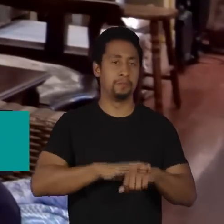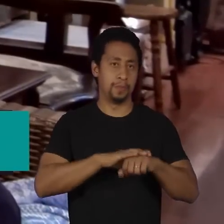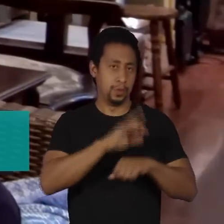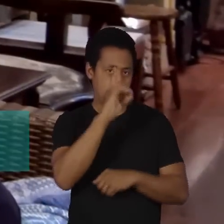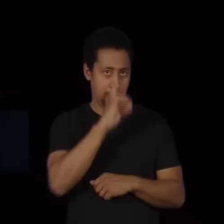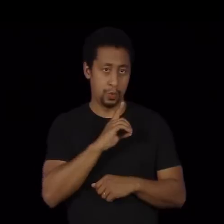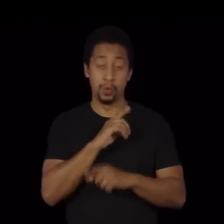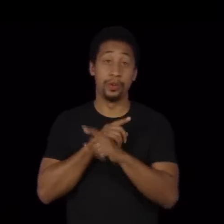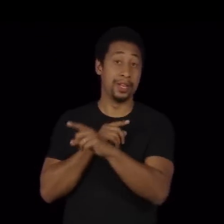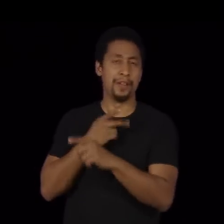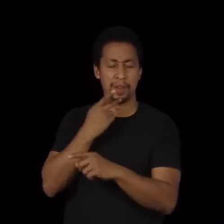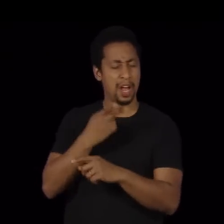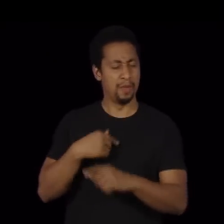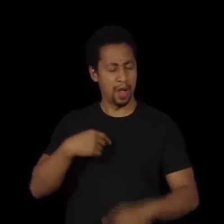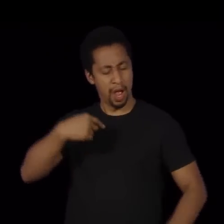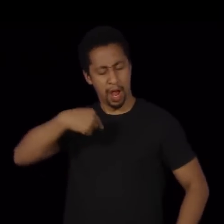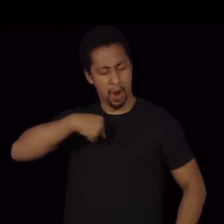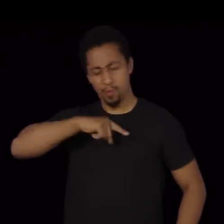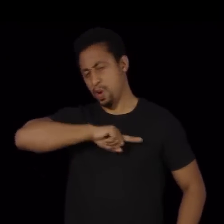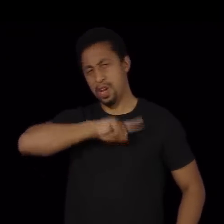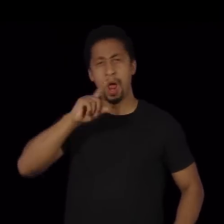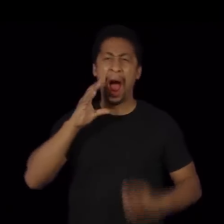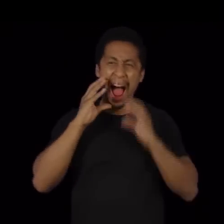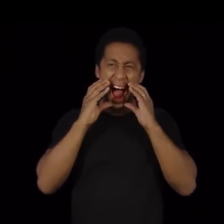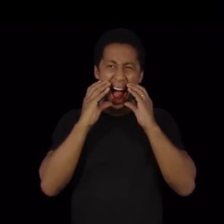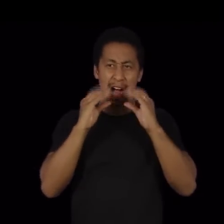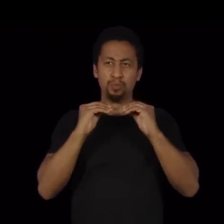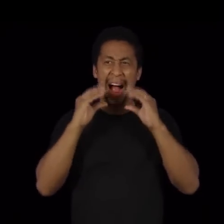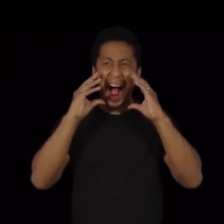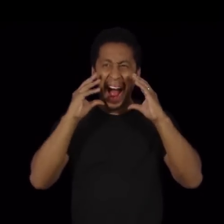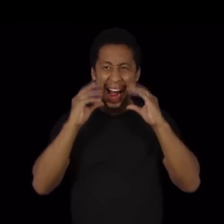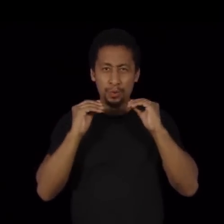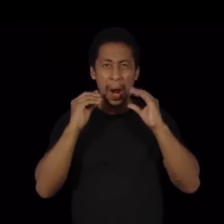boca. Tudo escuro central tinha uma boca.